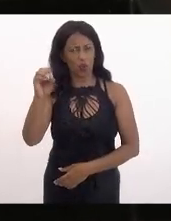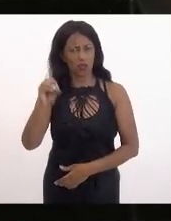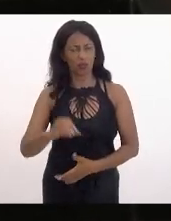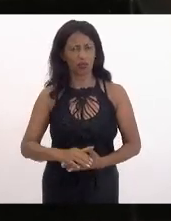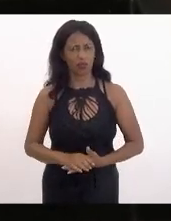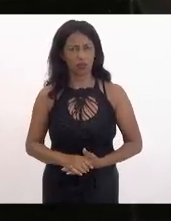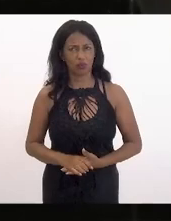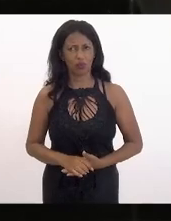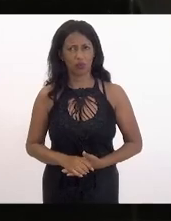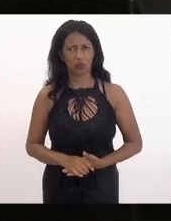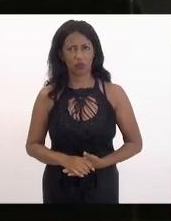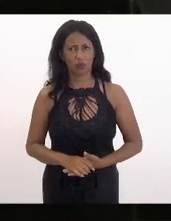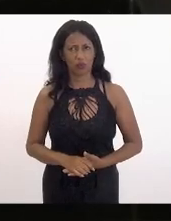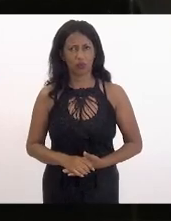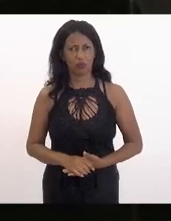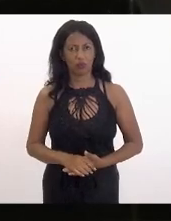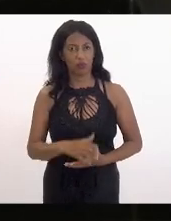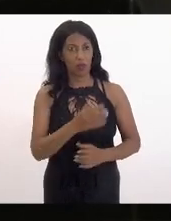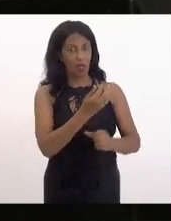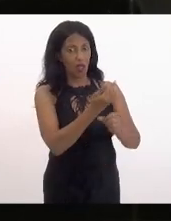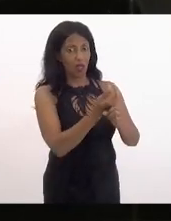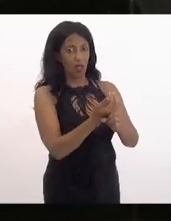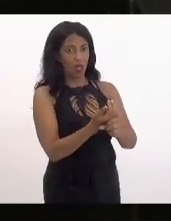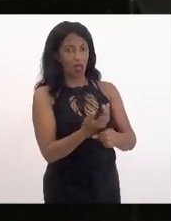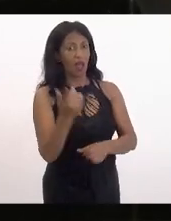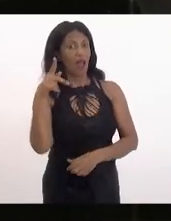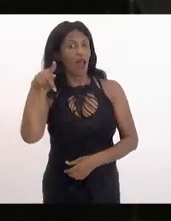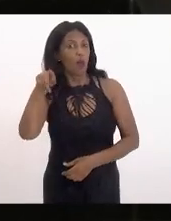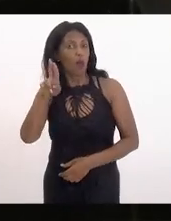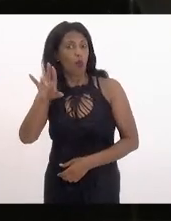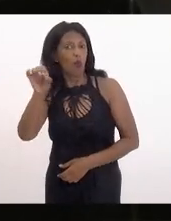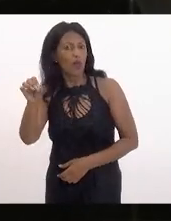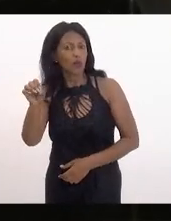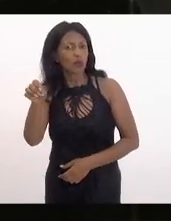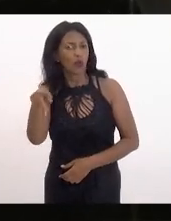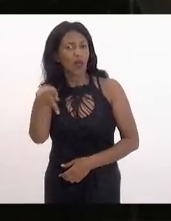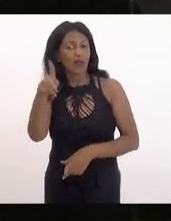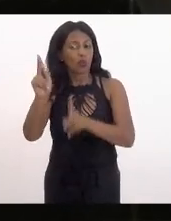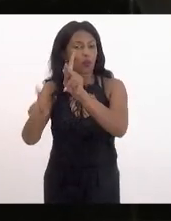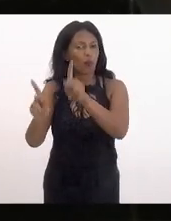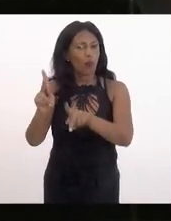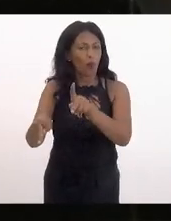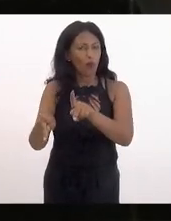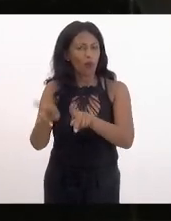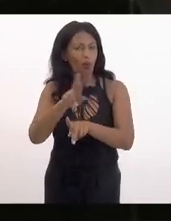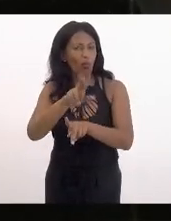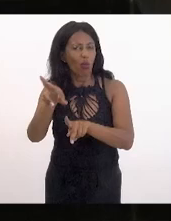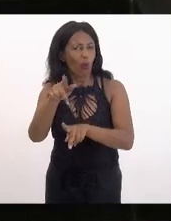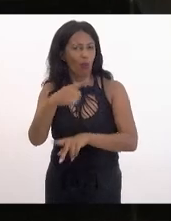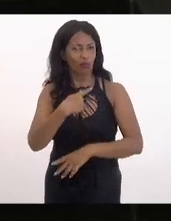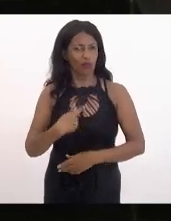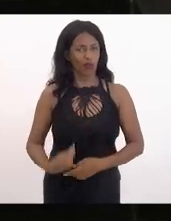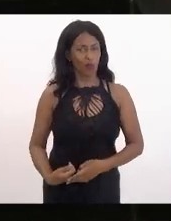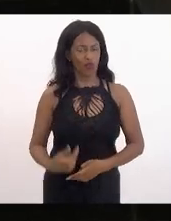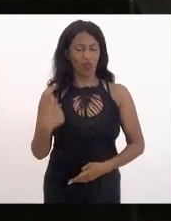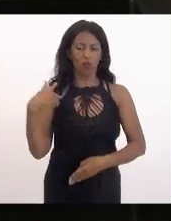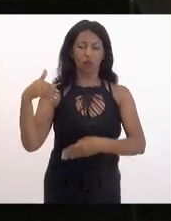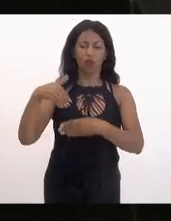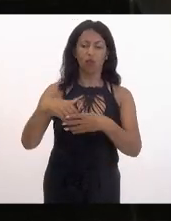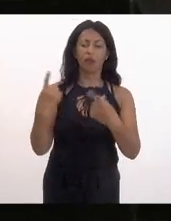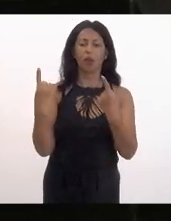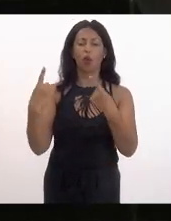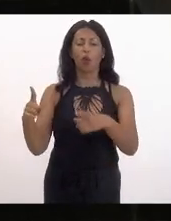a aweso é do povo não é do governo vou aqui votar